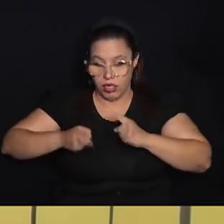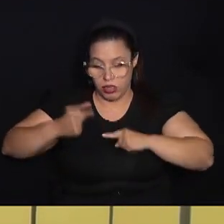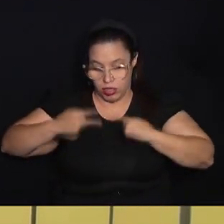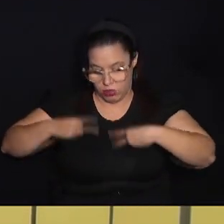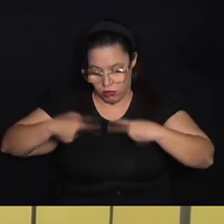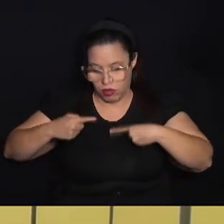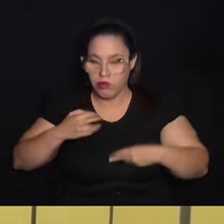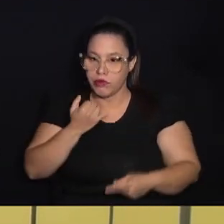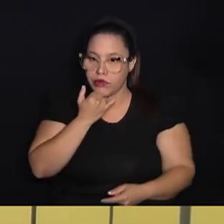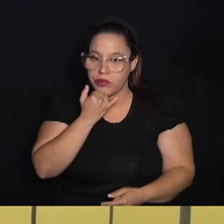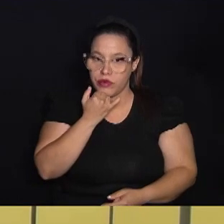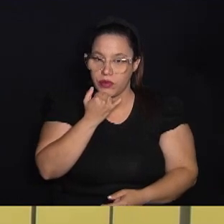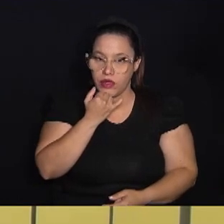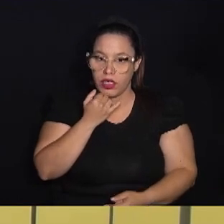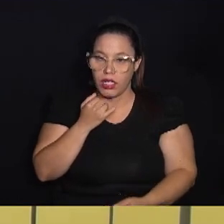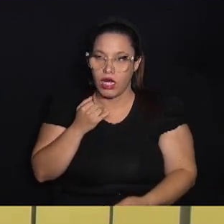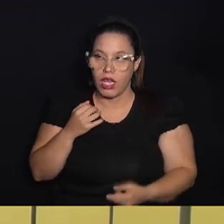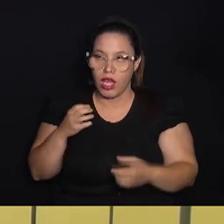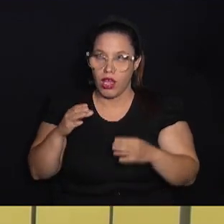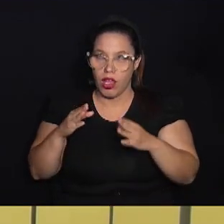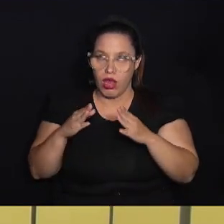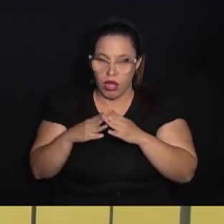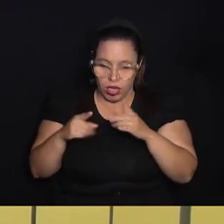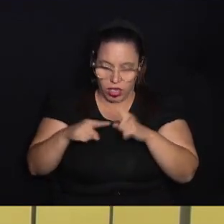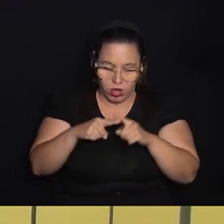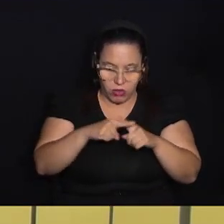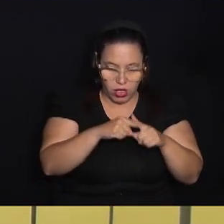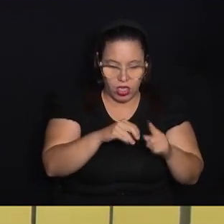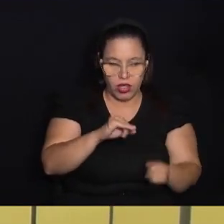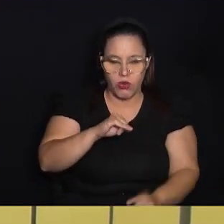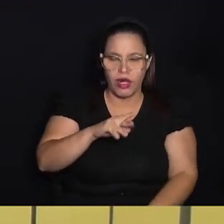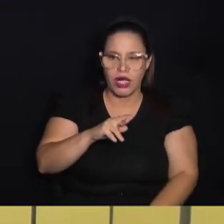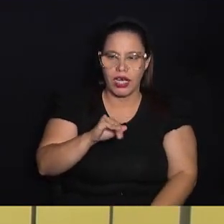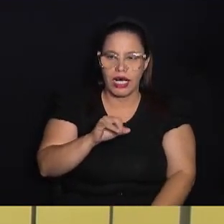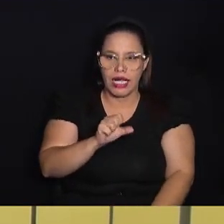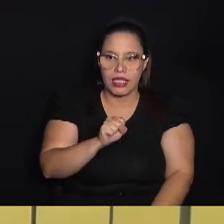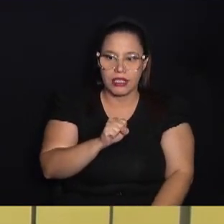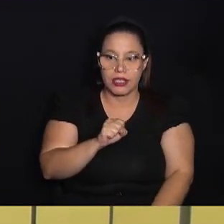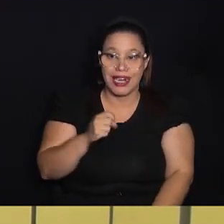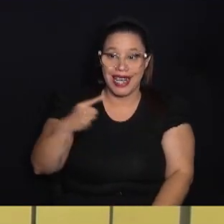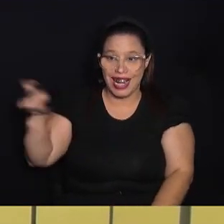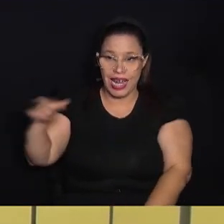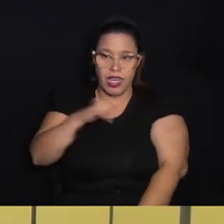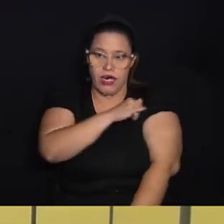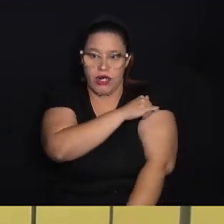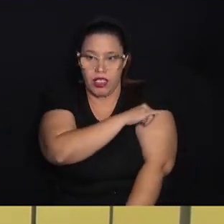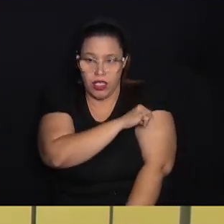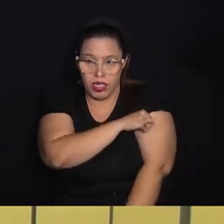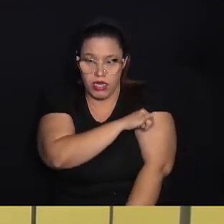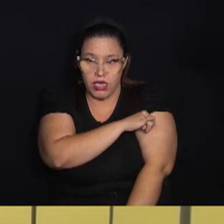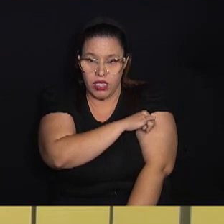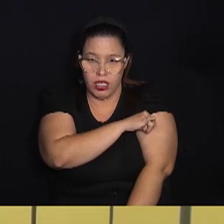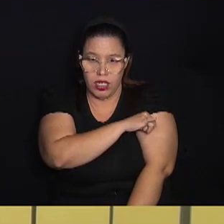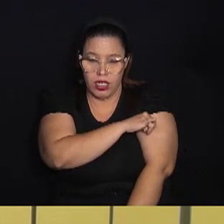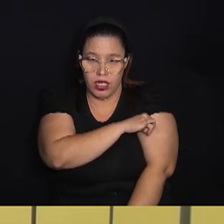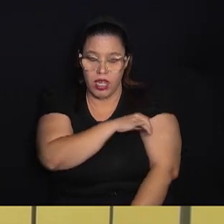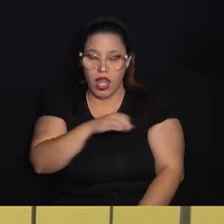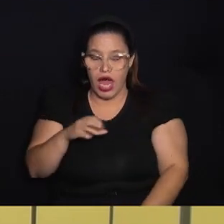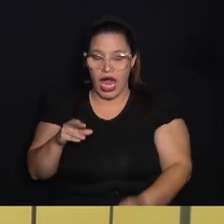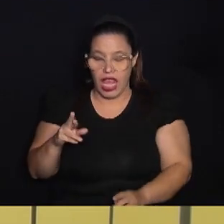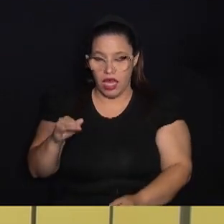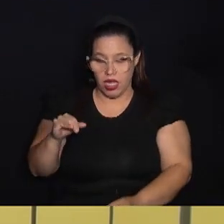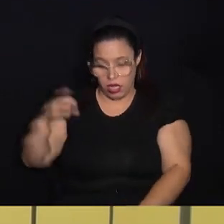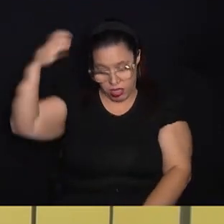provavelmente é o cemitério dos Ingleses no é o cemitério da Gamboa lá no Rio de Janeiro por a rainha quando Dom João seo bem pro